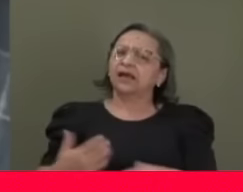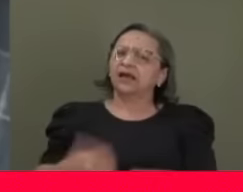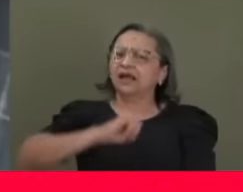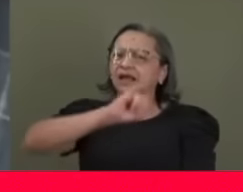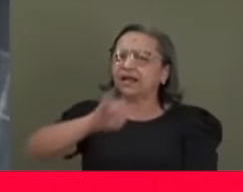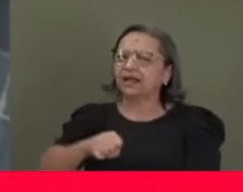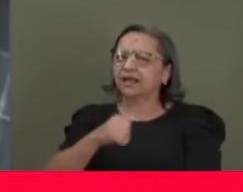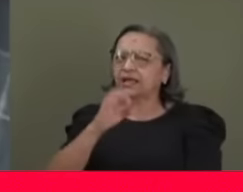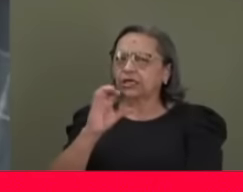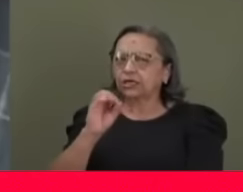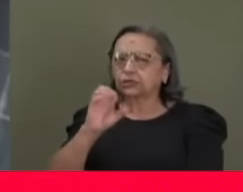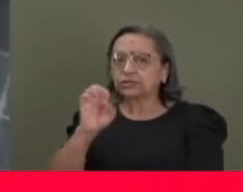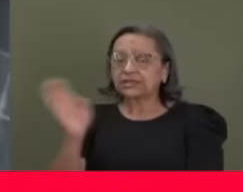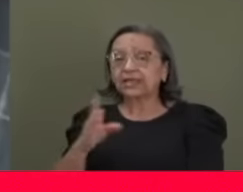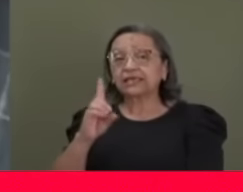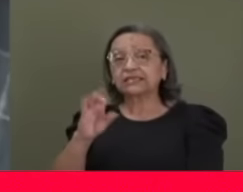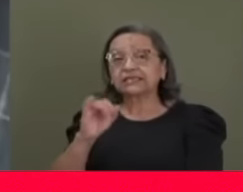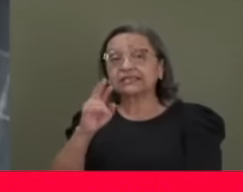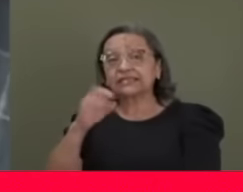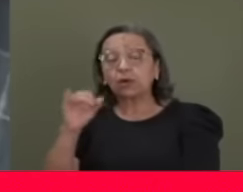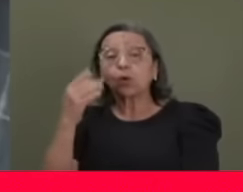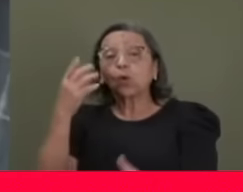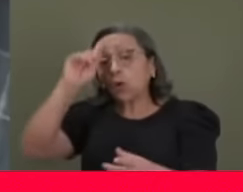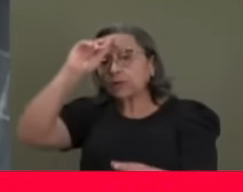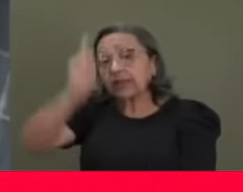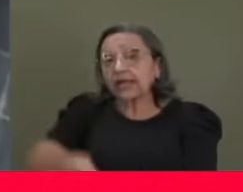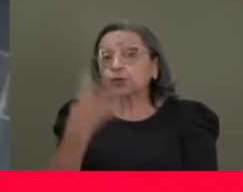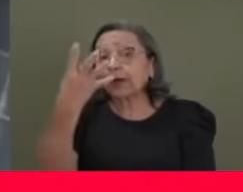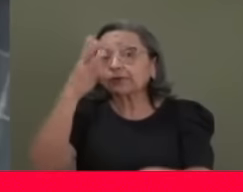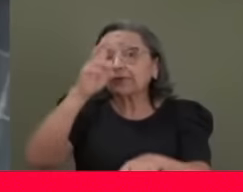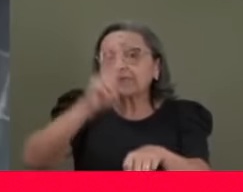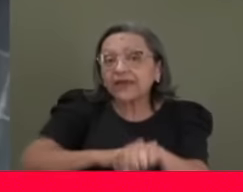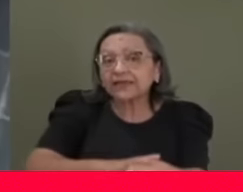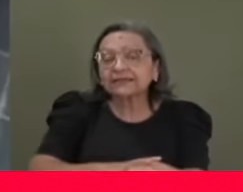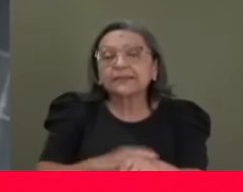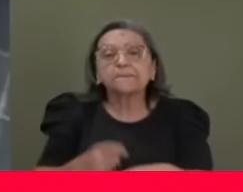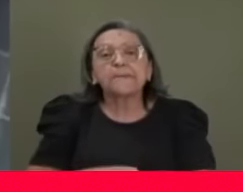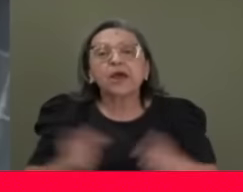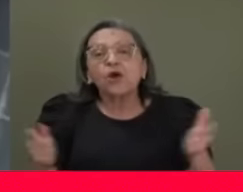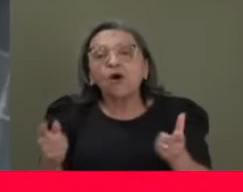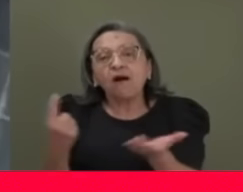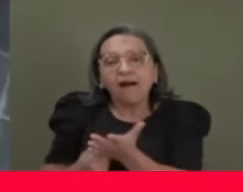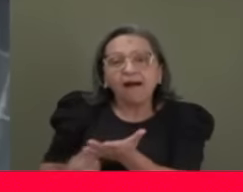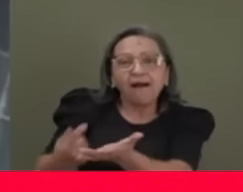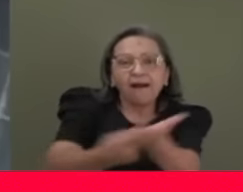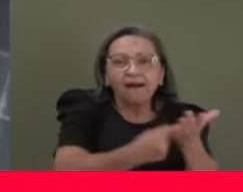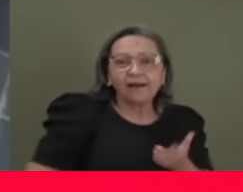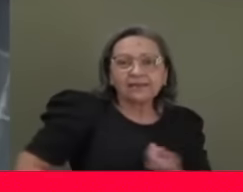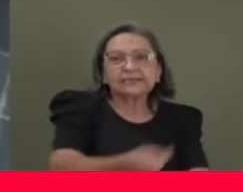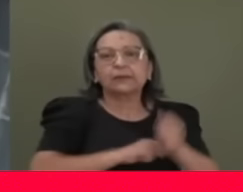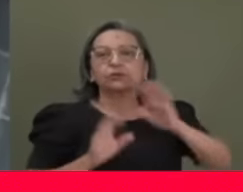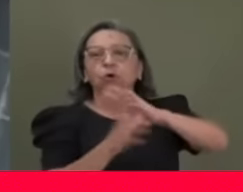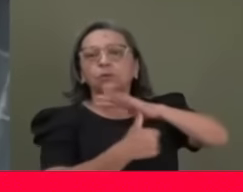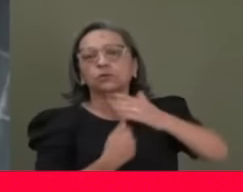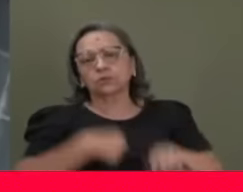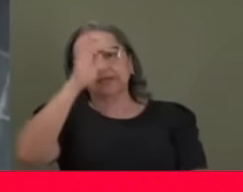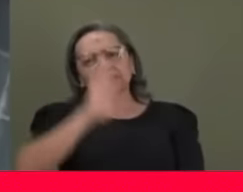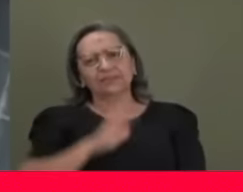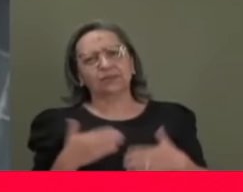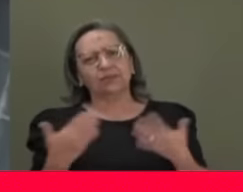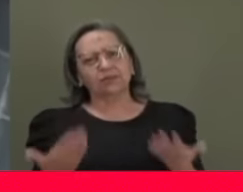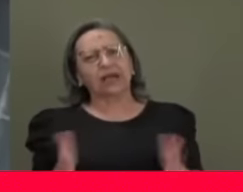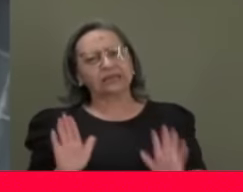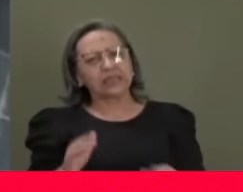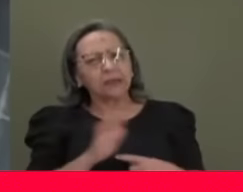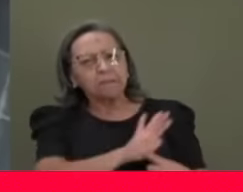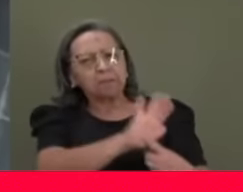condenado 4 vezes no maior esquema de corrupção desse país e assim, algo que